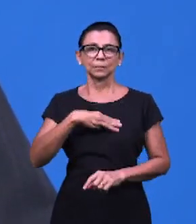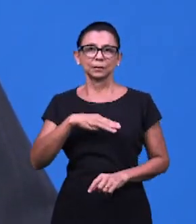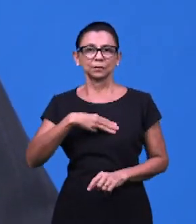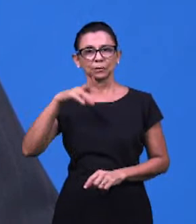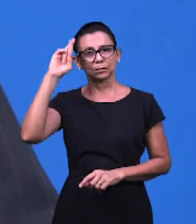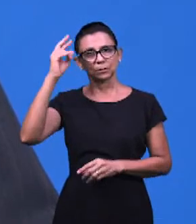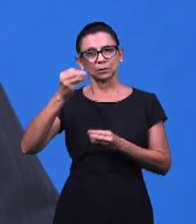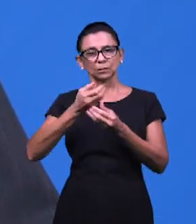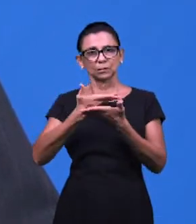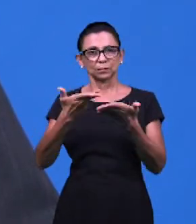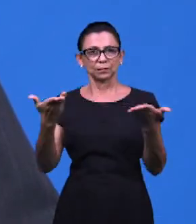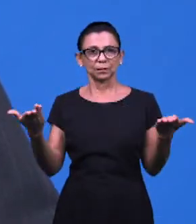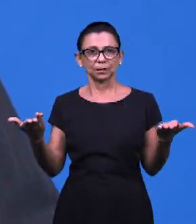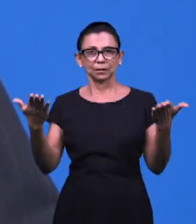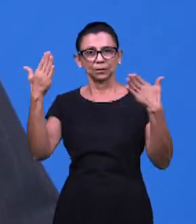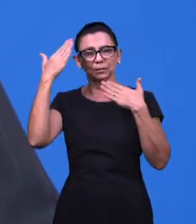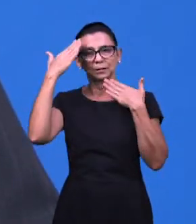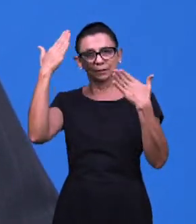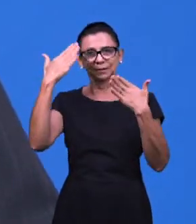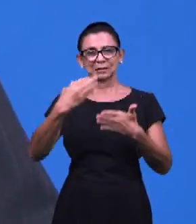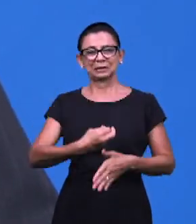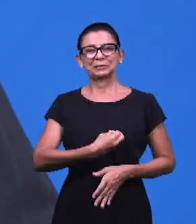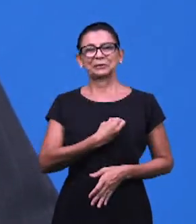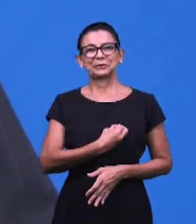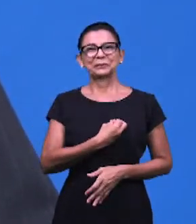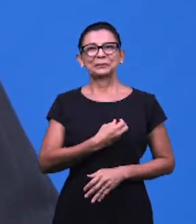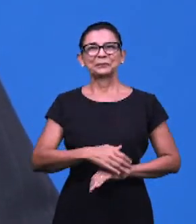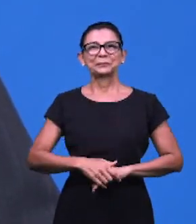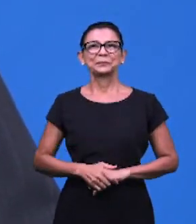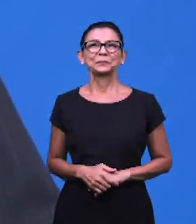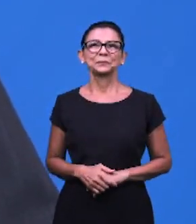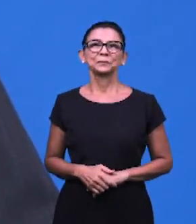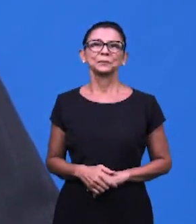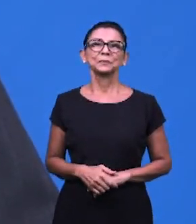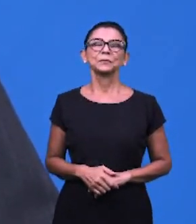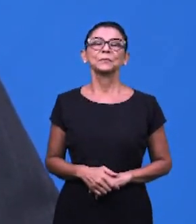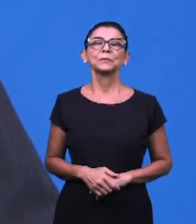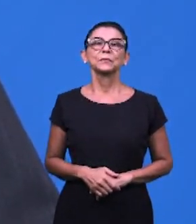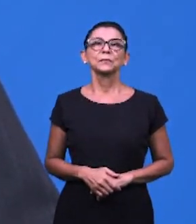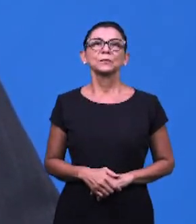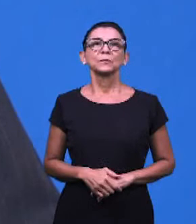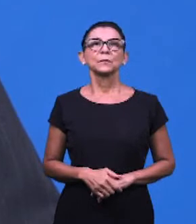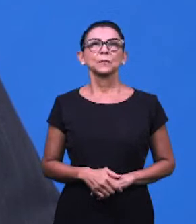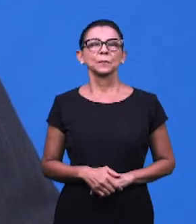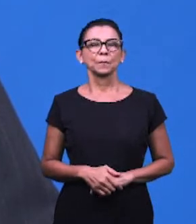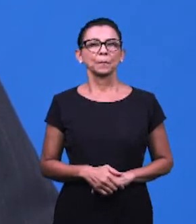Glória a Jesus. Muito obrigado, irmão, pela sua participação. Essa quinta